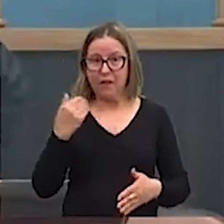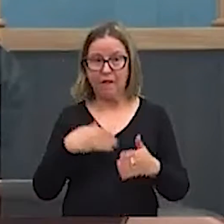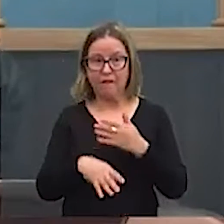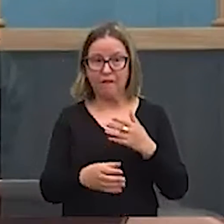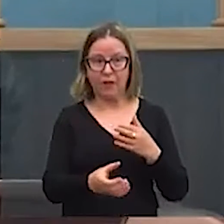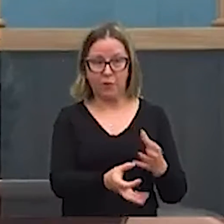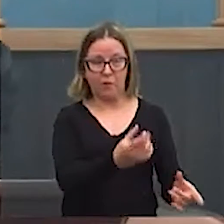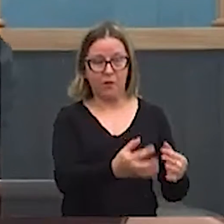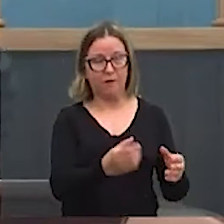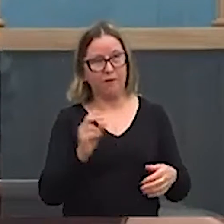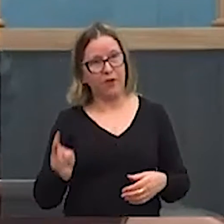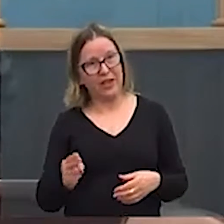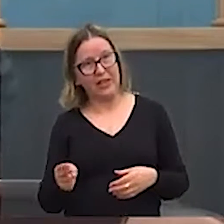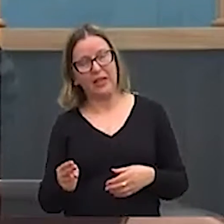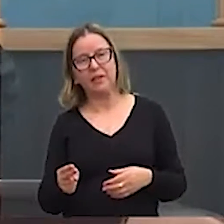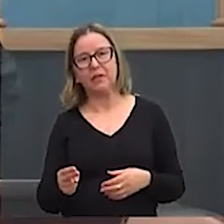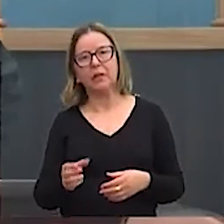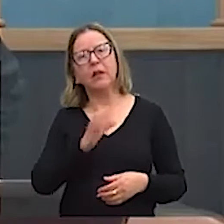Cristo morreu por eles?